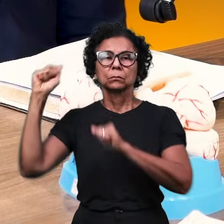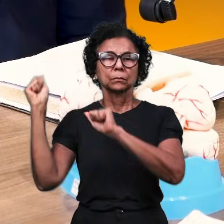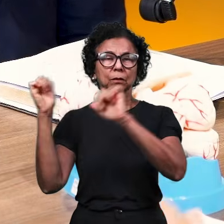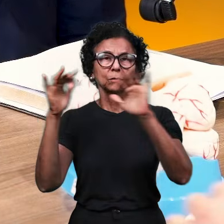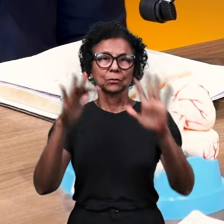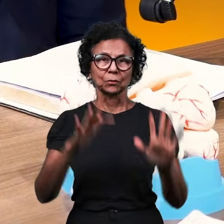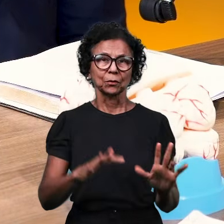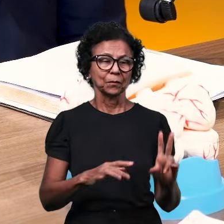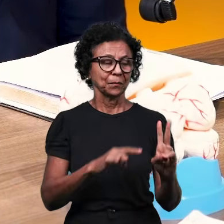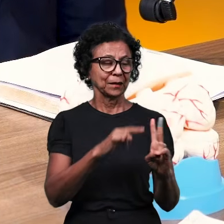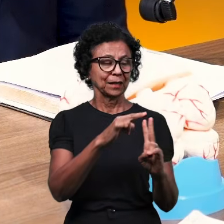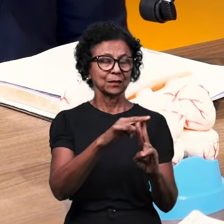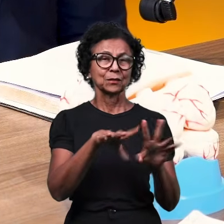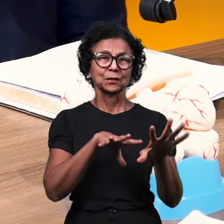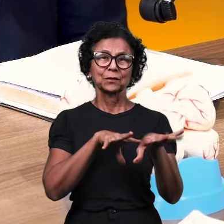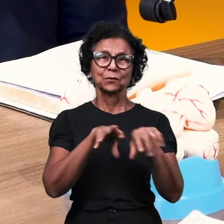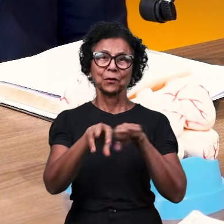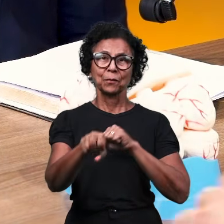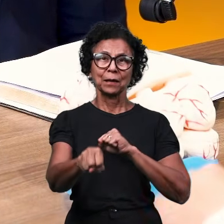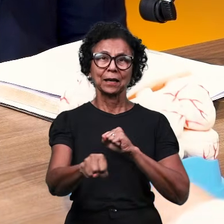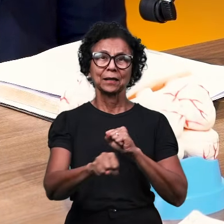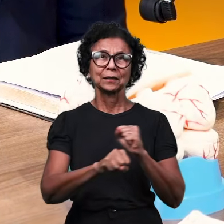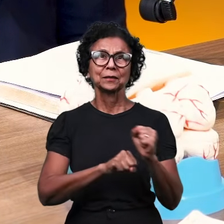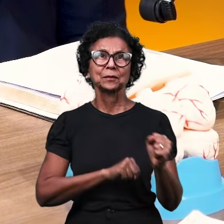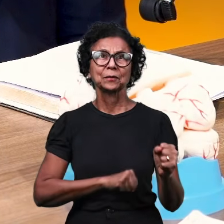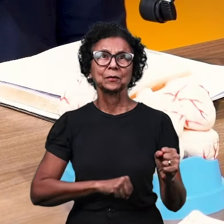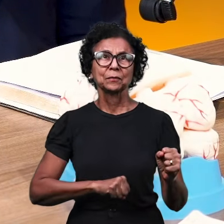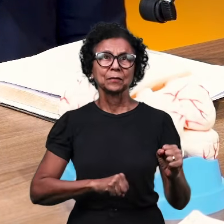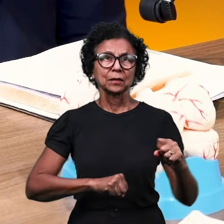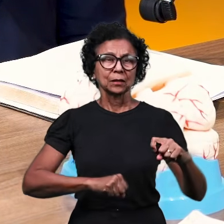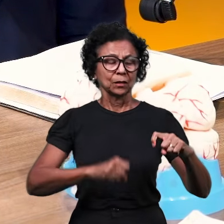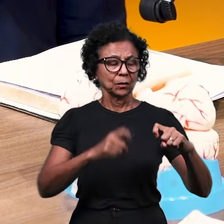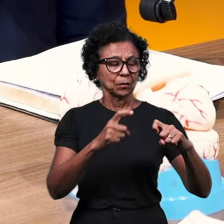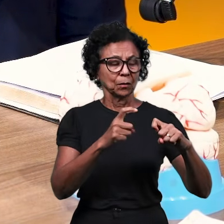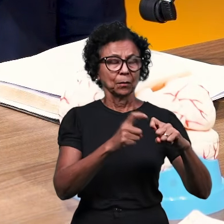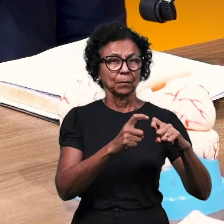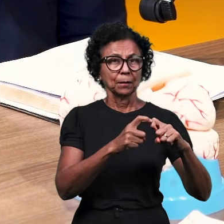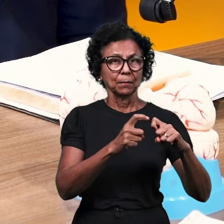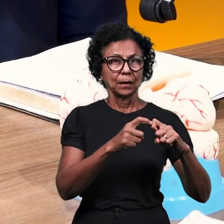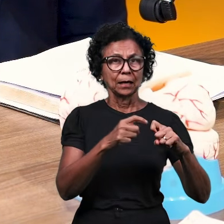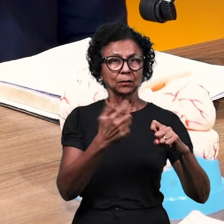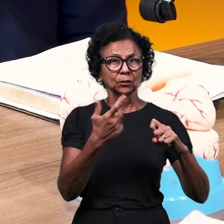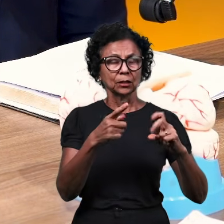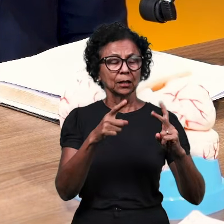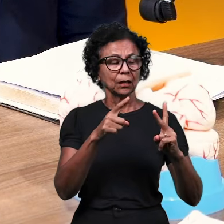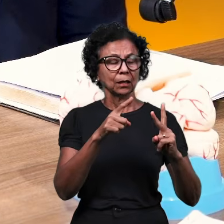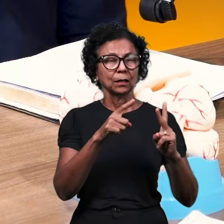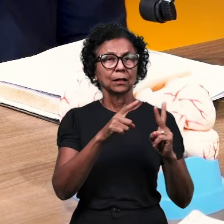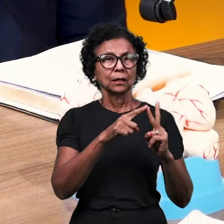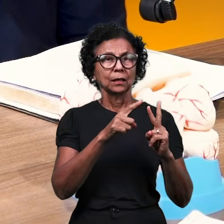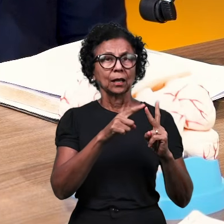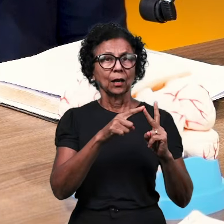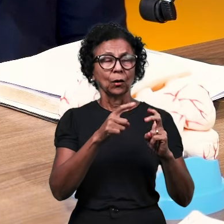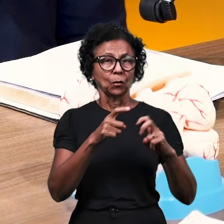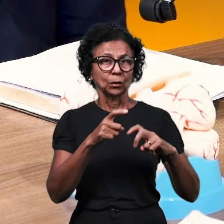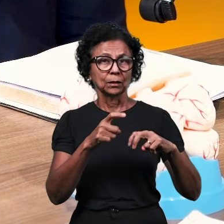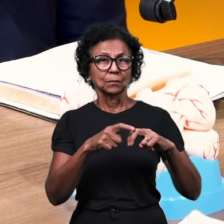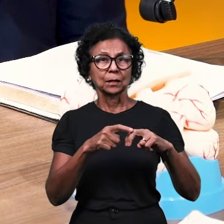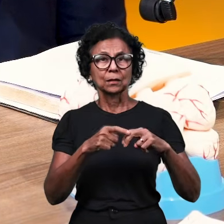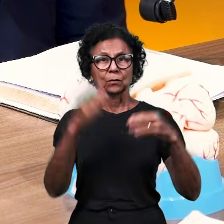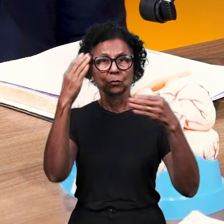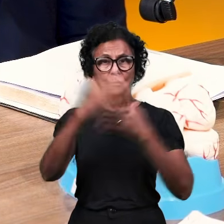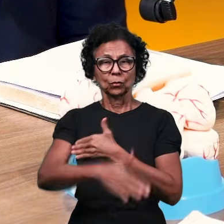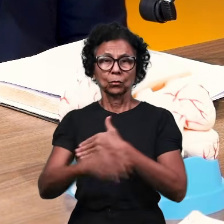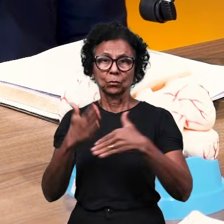As duas se formaram, né? Uma médica e a outra passou num concurso de oficial da aeronáutica. As duas